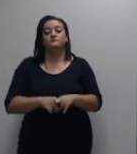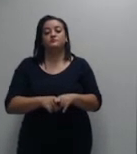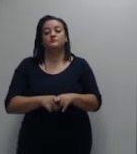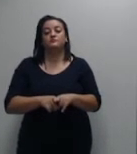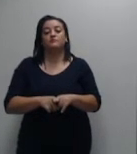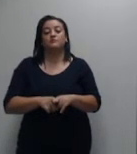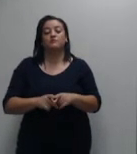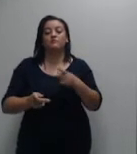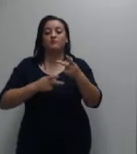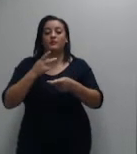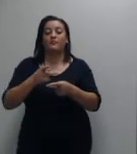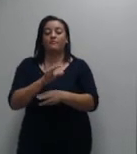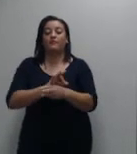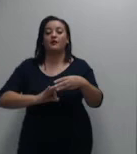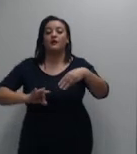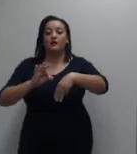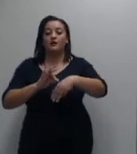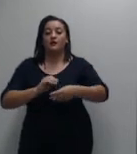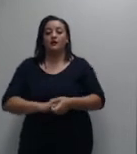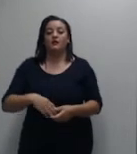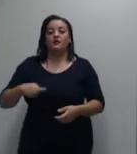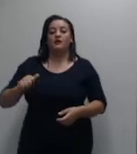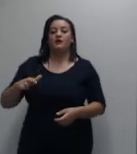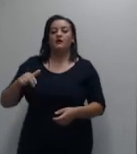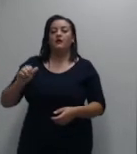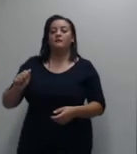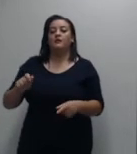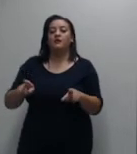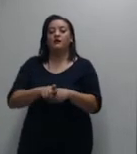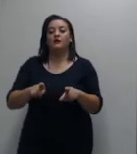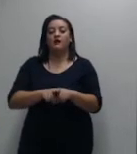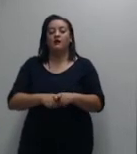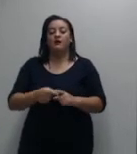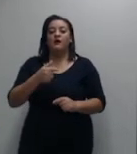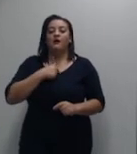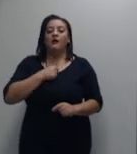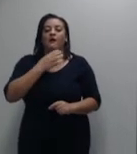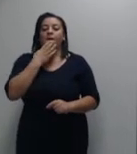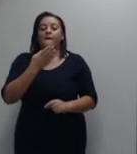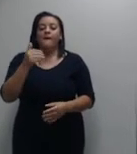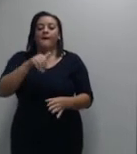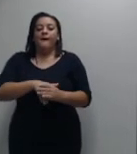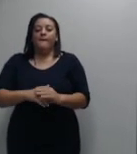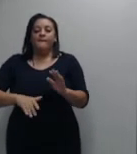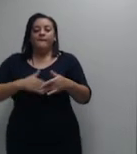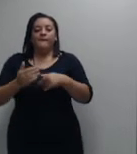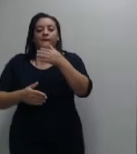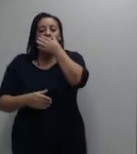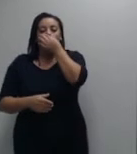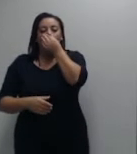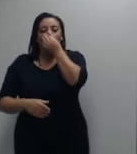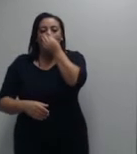da ministra Maria Thereza eu pedi Vista regimental